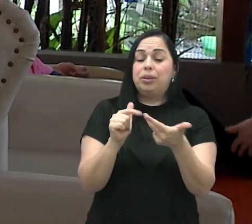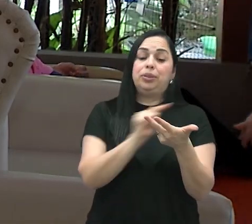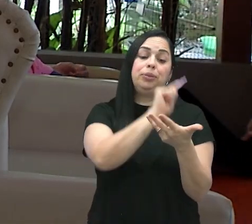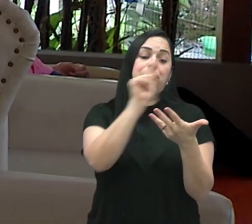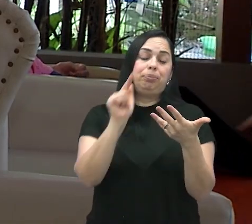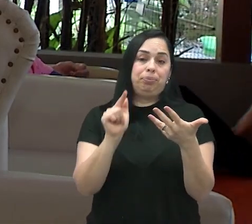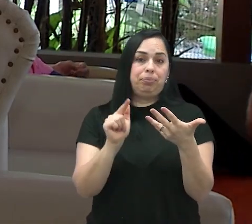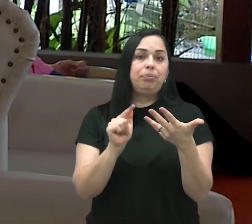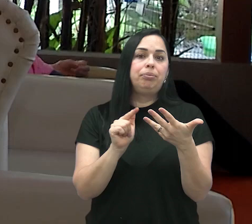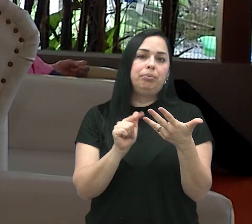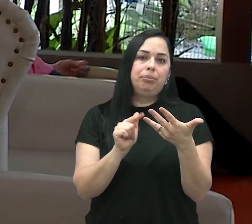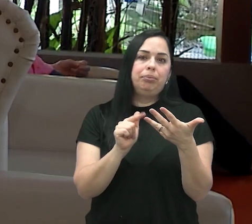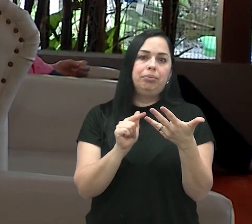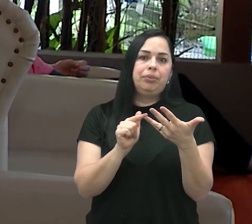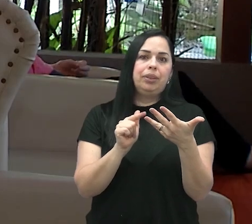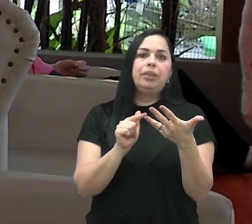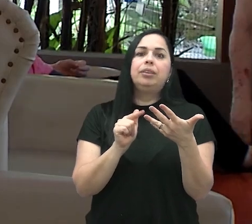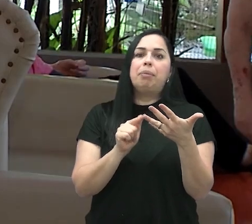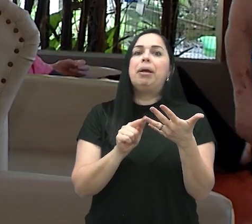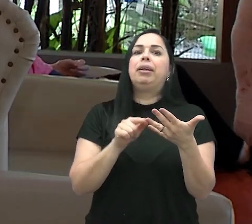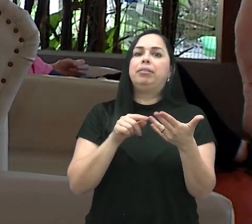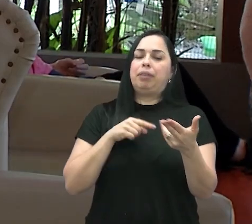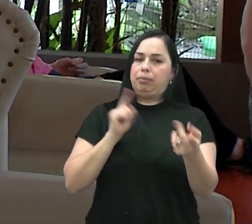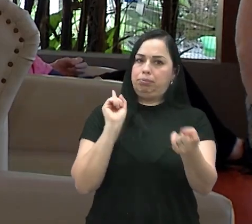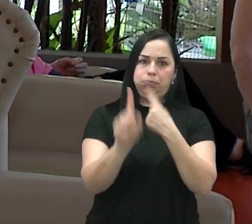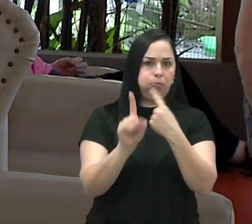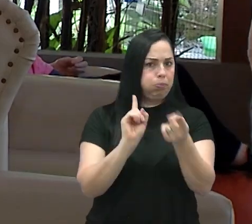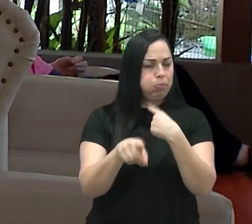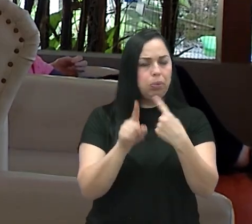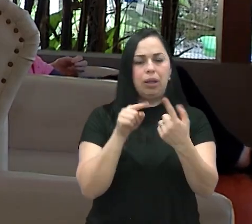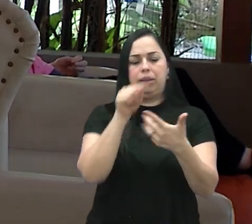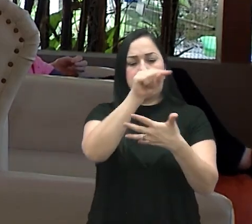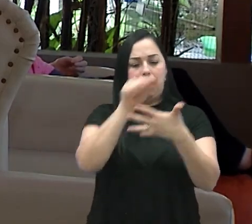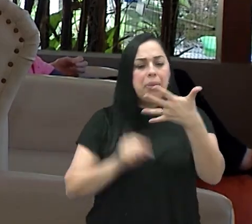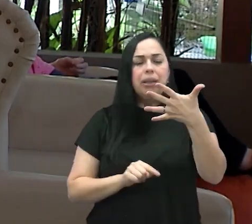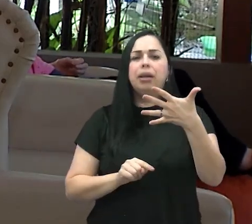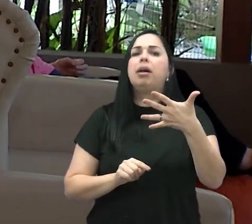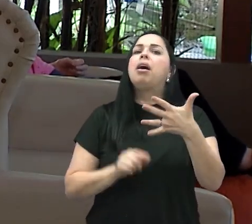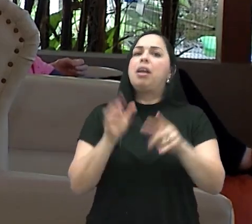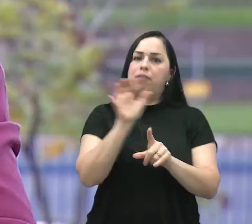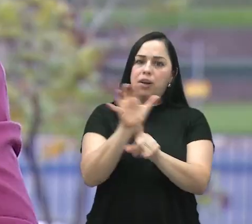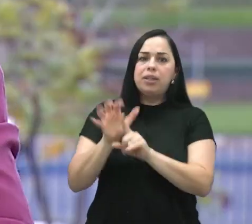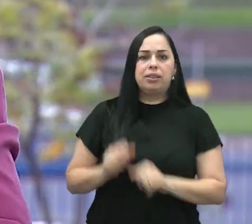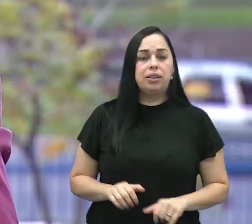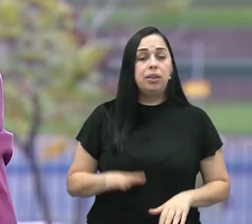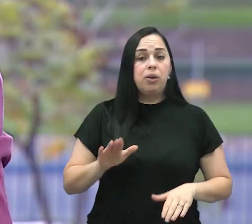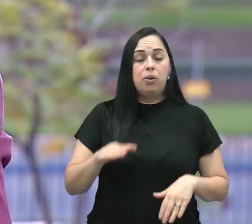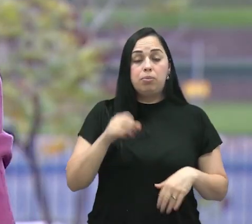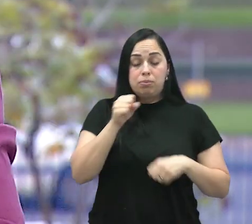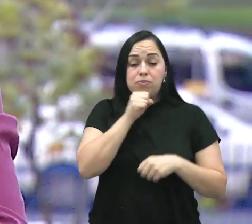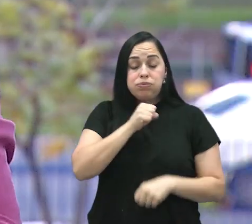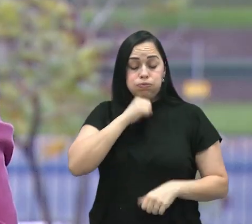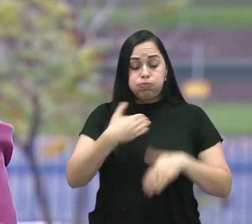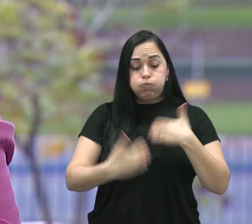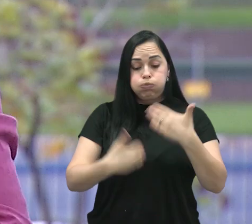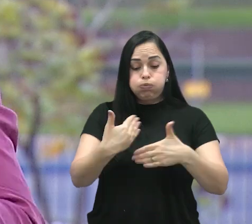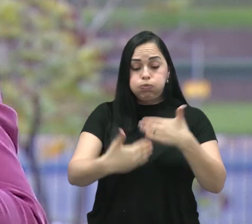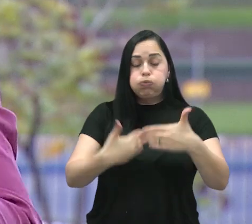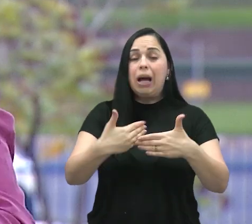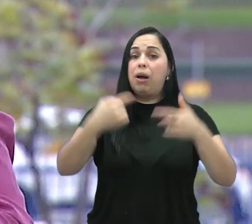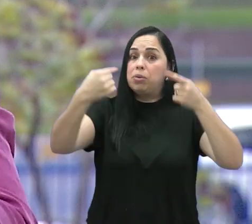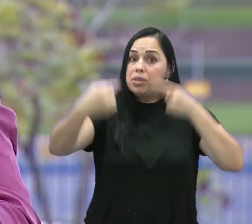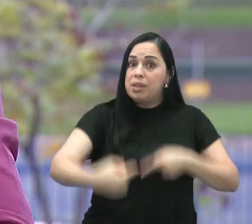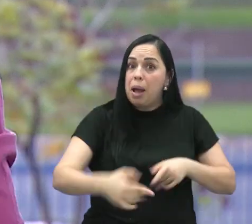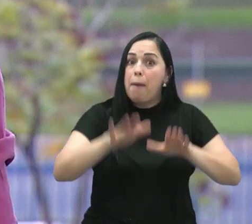impactar o transporte público, a parte de malha viária, tudo vai ser impactado. O envelhecimento traz desafios,